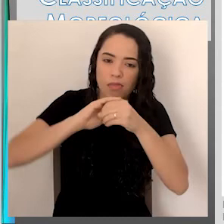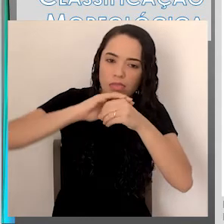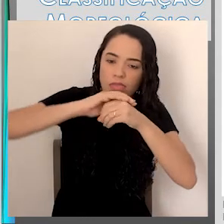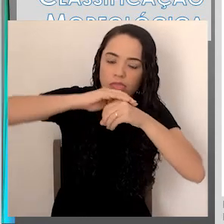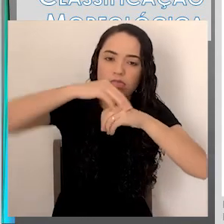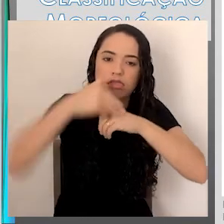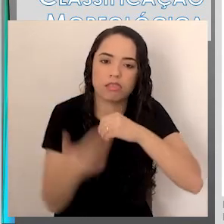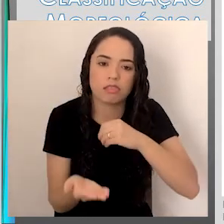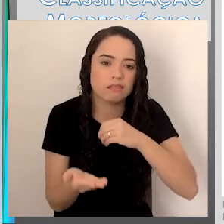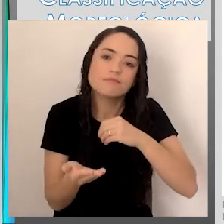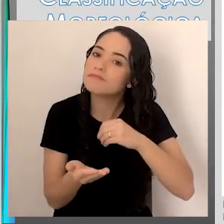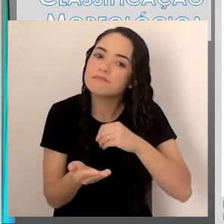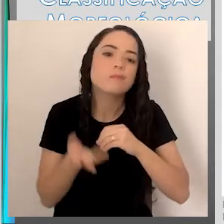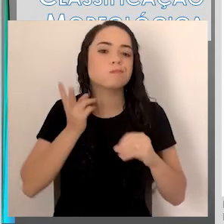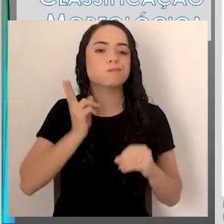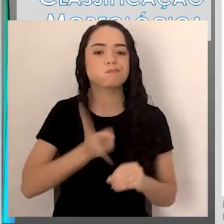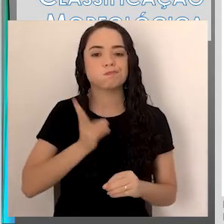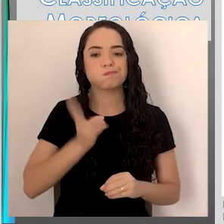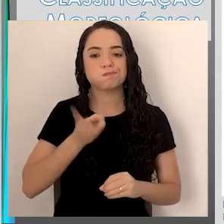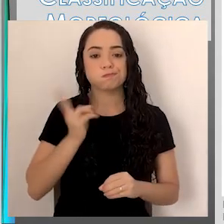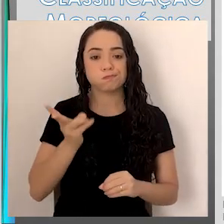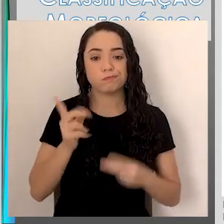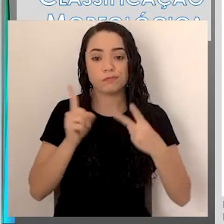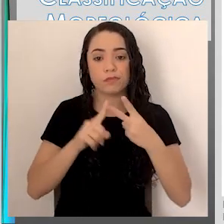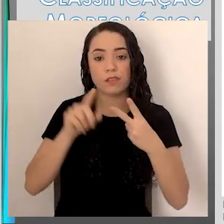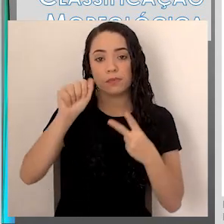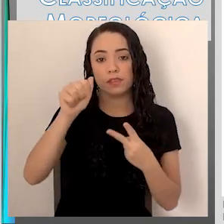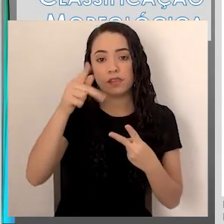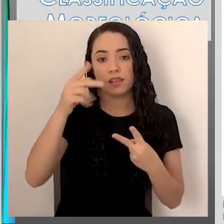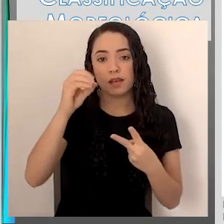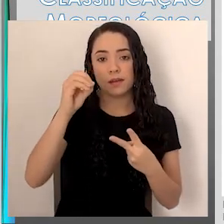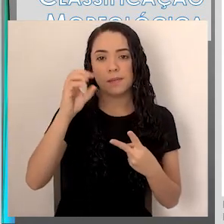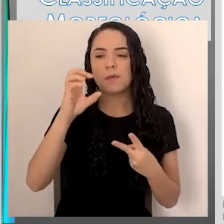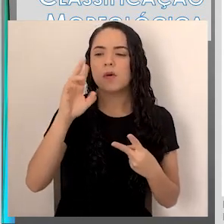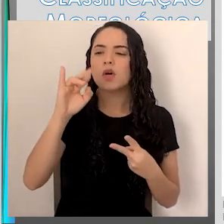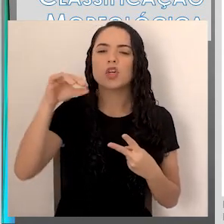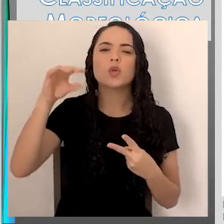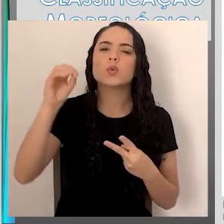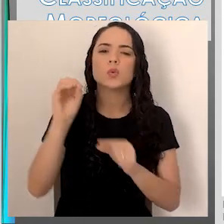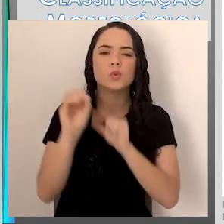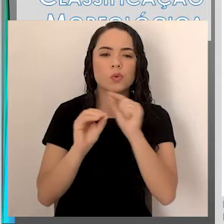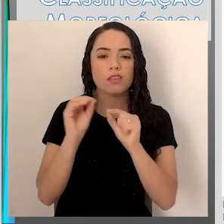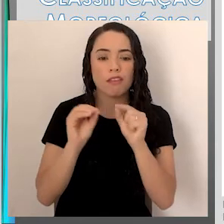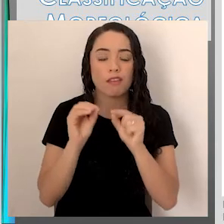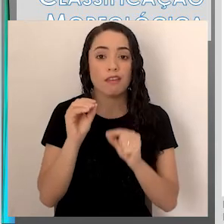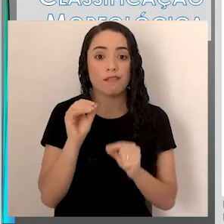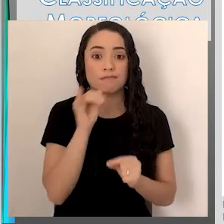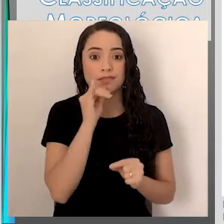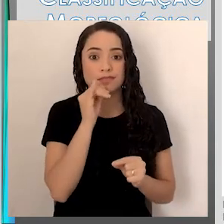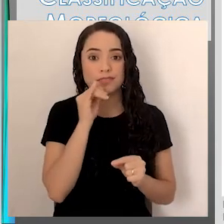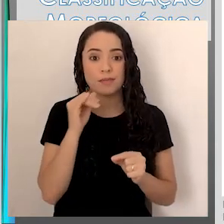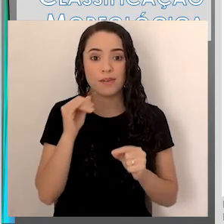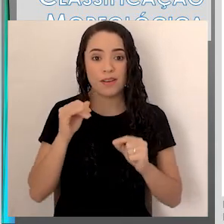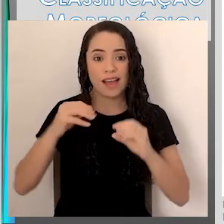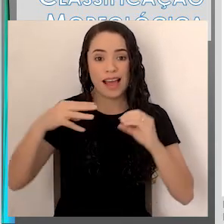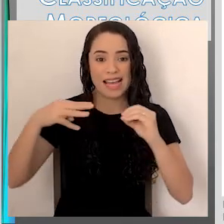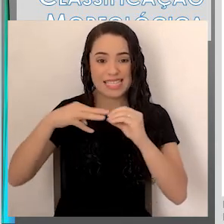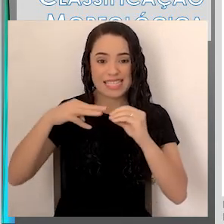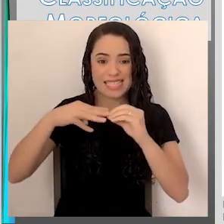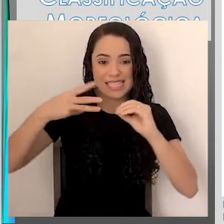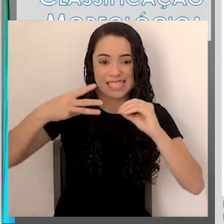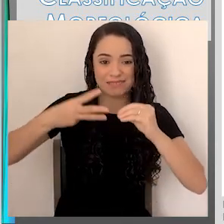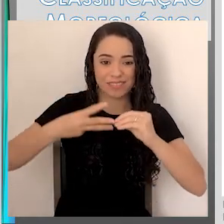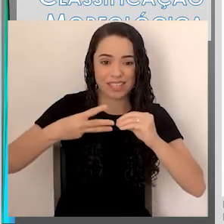celular. As células apócrinas são aquelas que, para a liberação do seu conteúdo, há a perda da